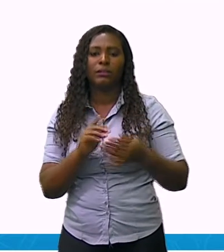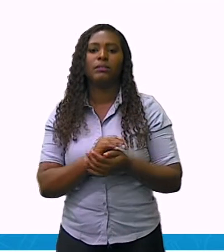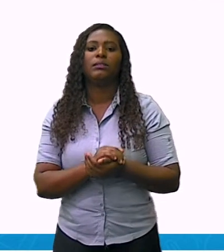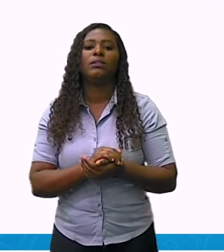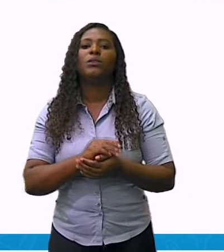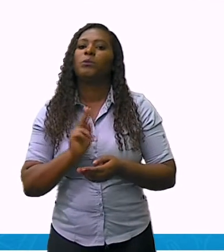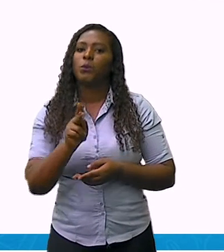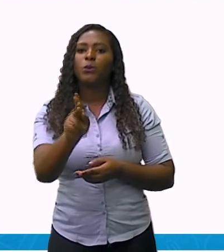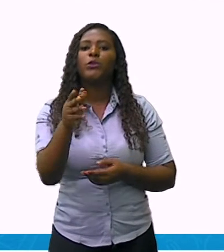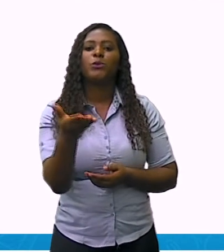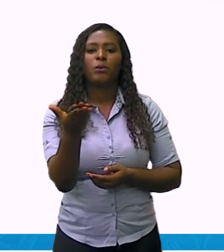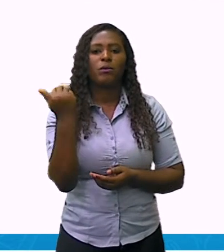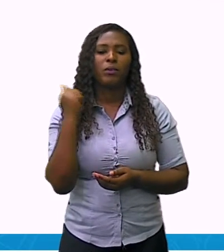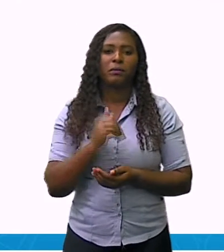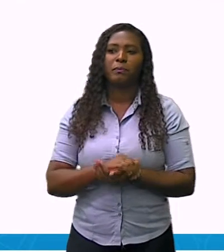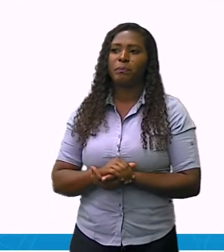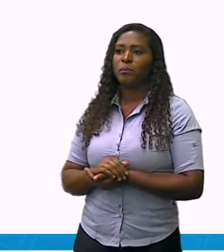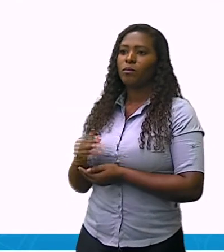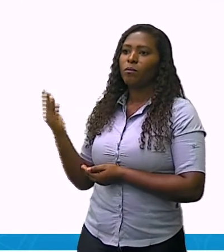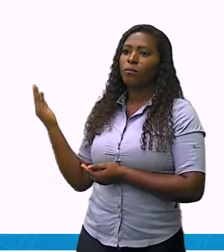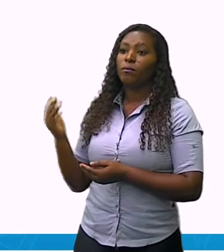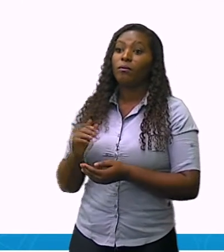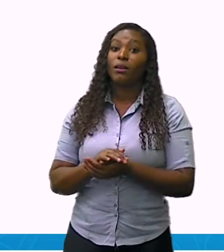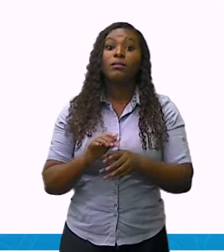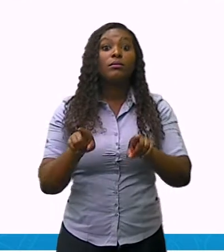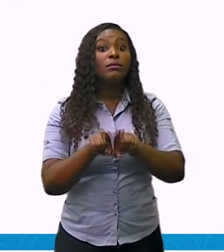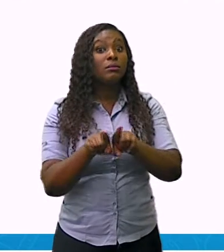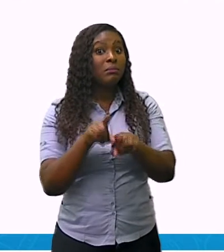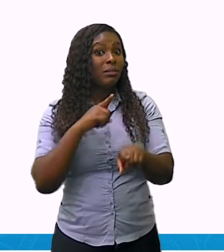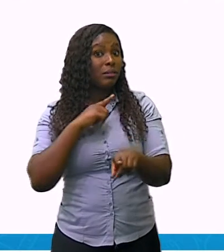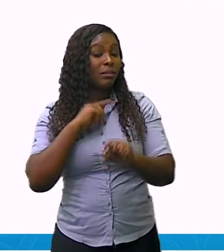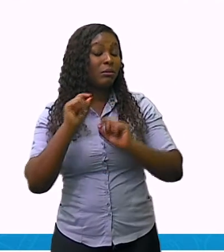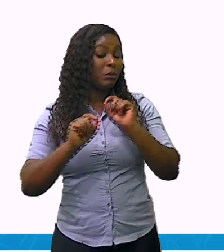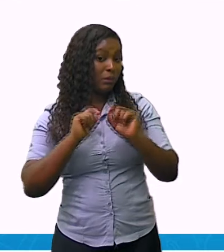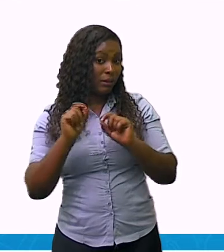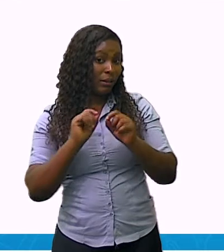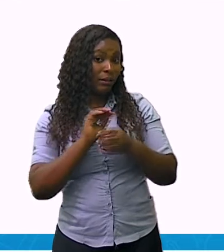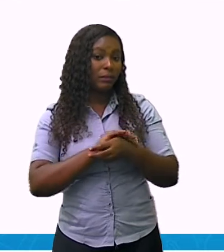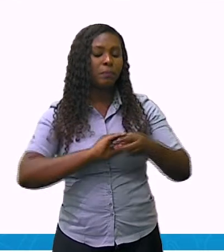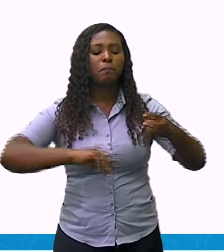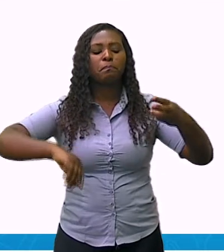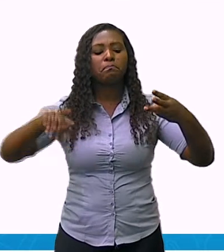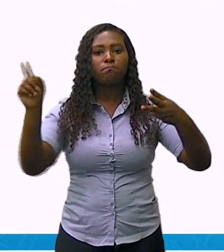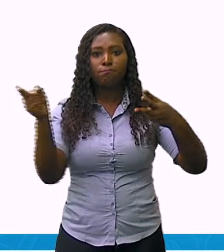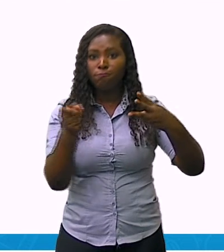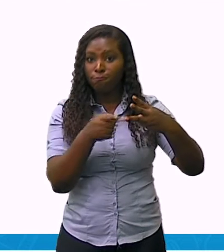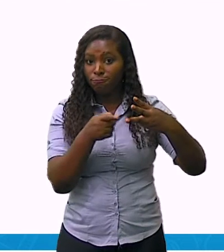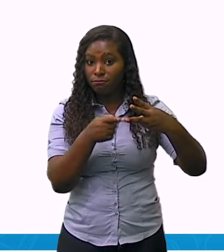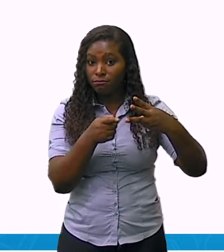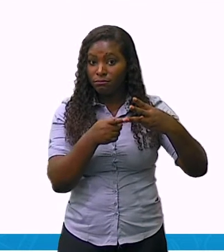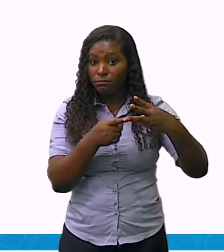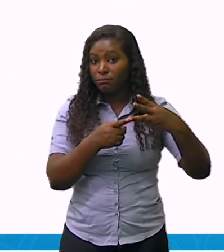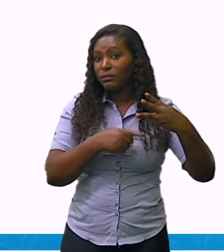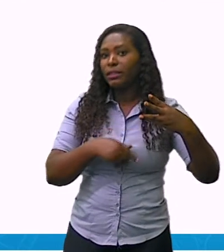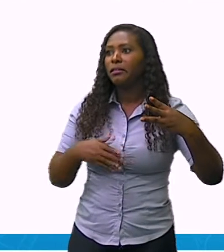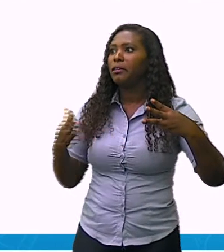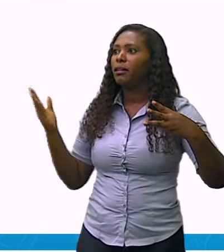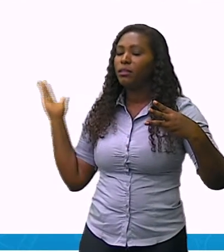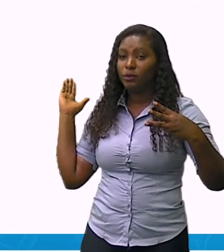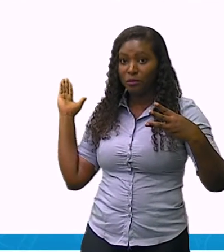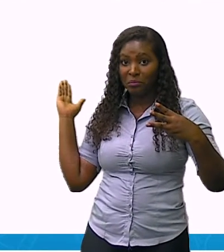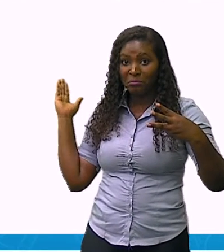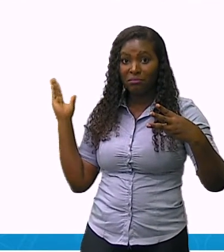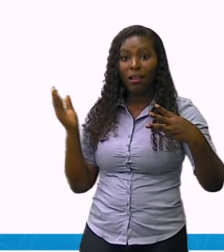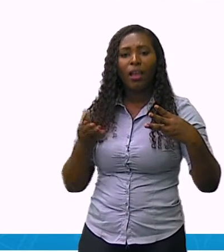vamos seguir. Existem também as rodovias transversais, aquelas